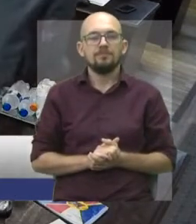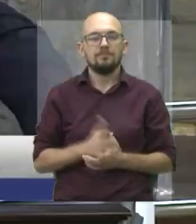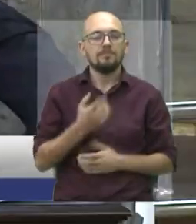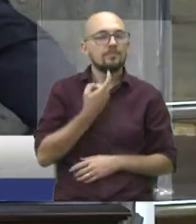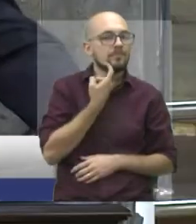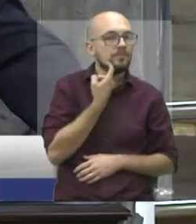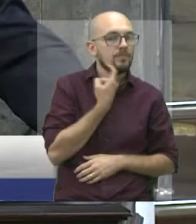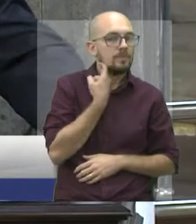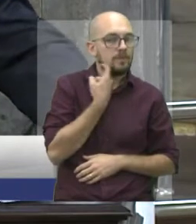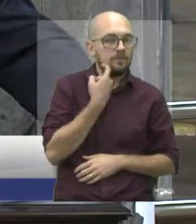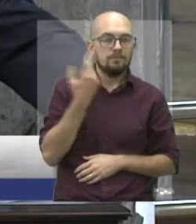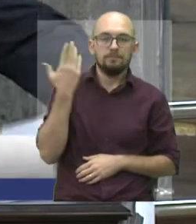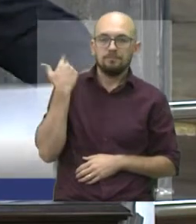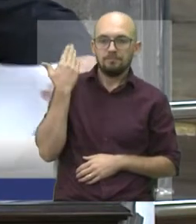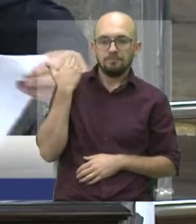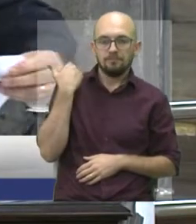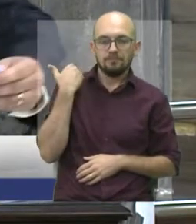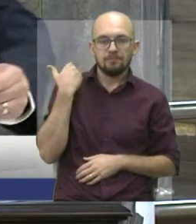Sexta-feira passada,